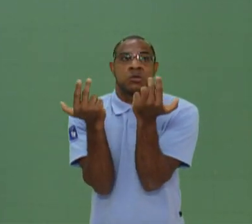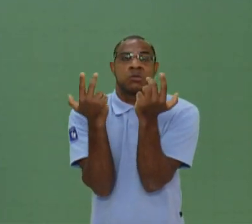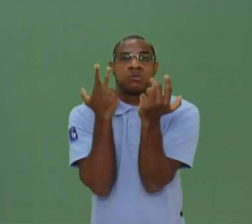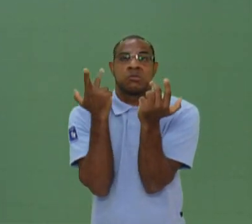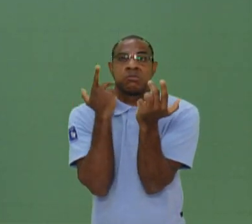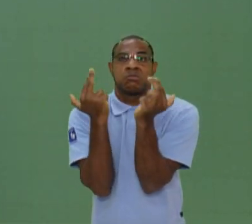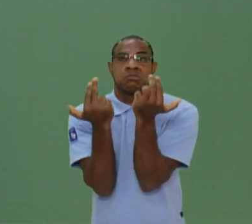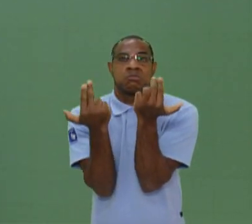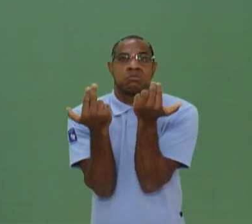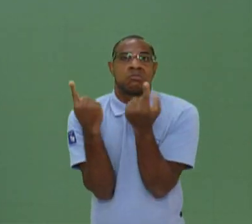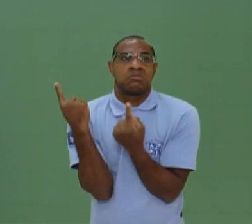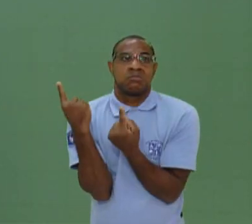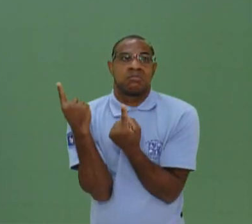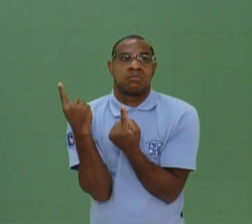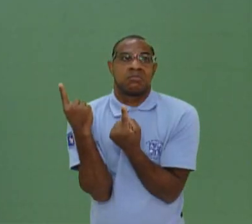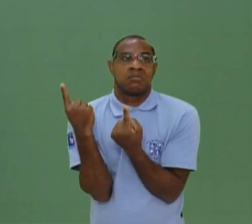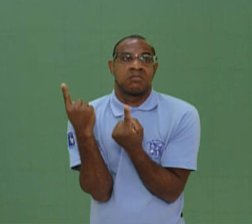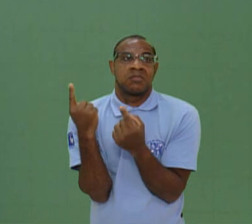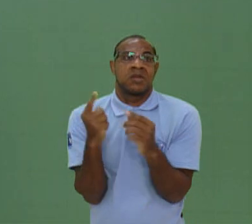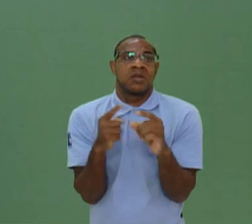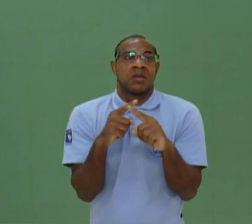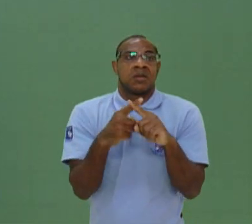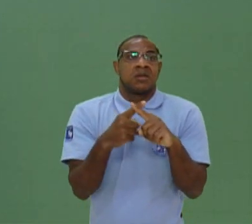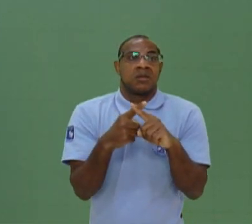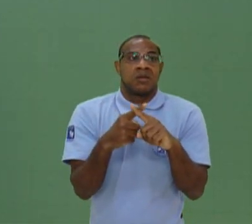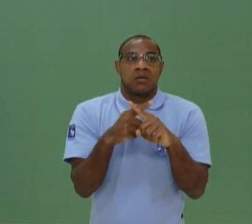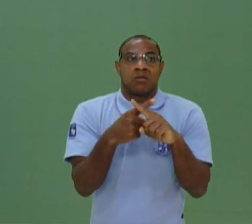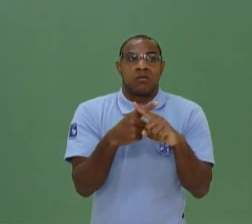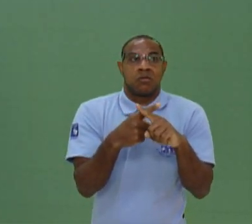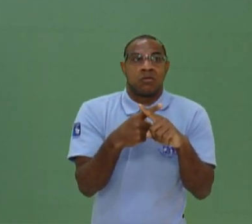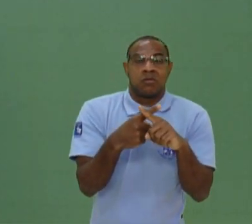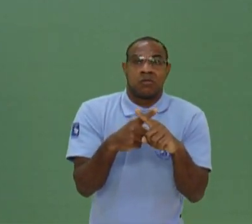eu multiplicasse o cosseno pela